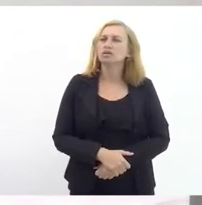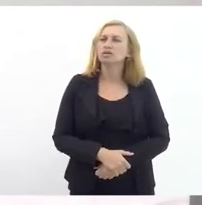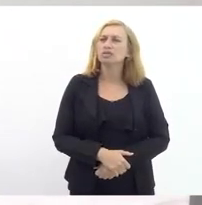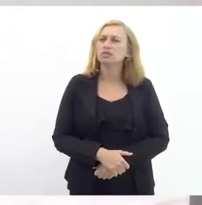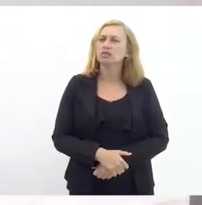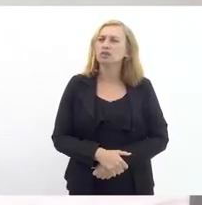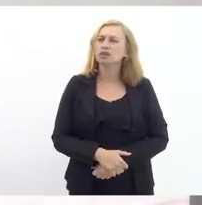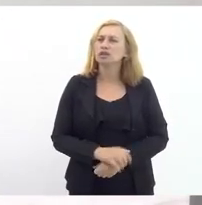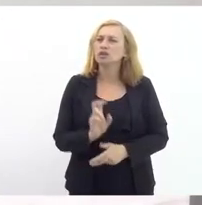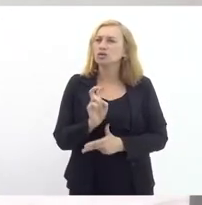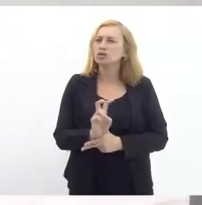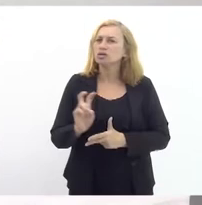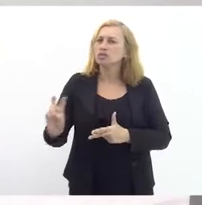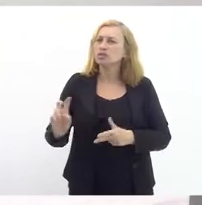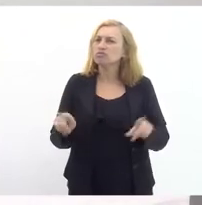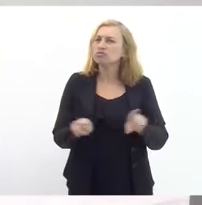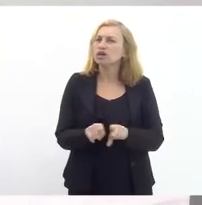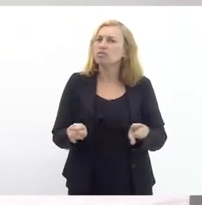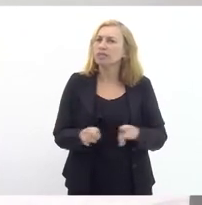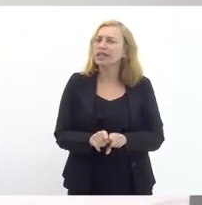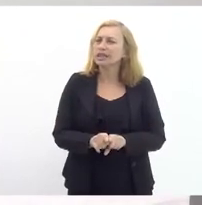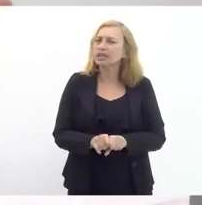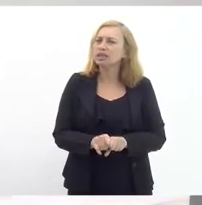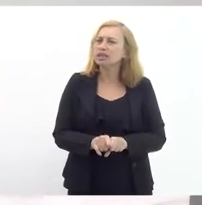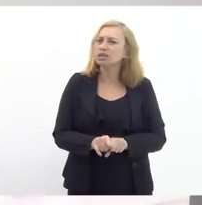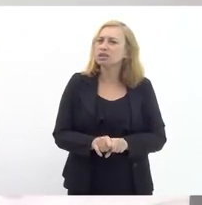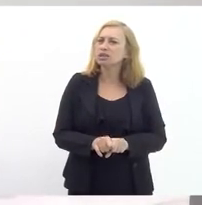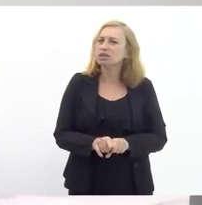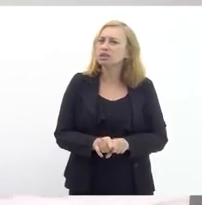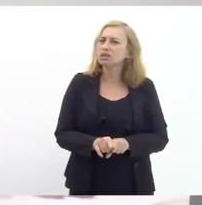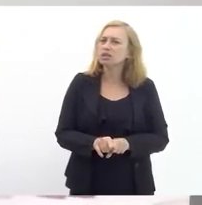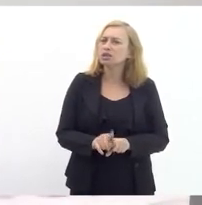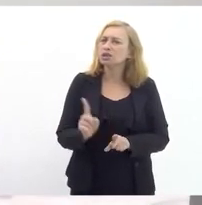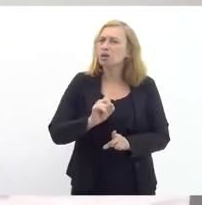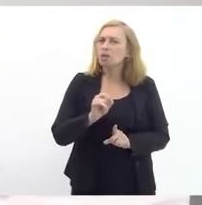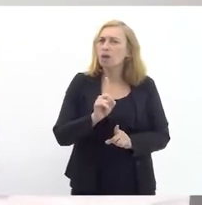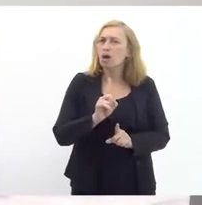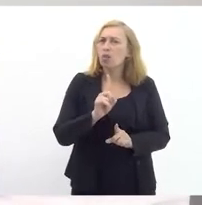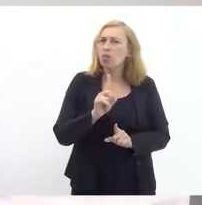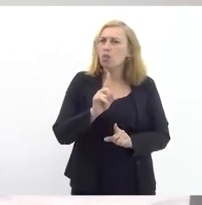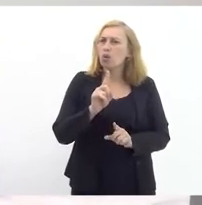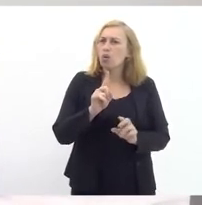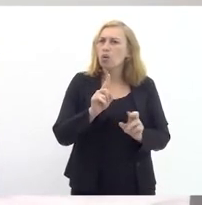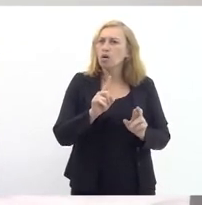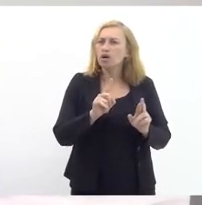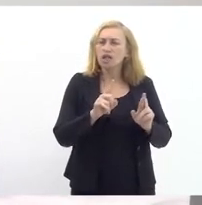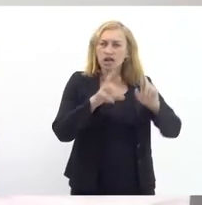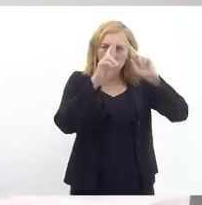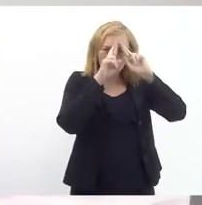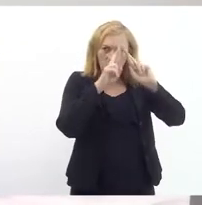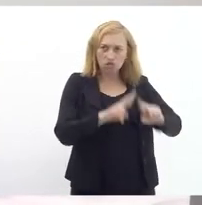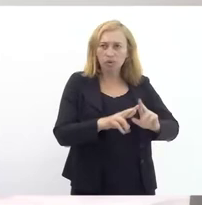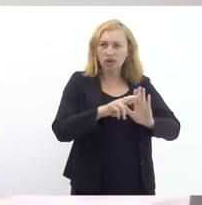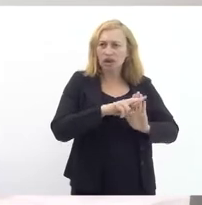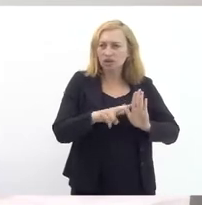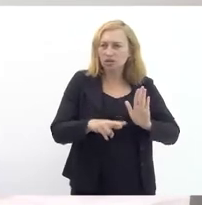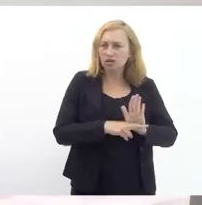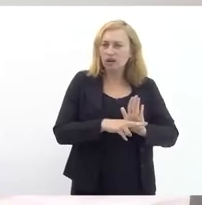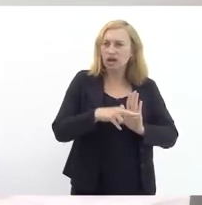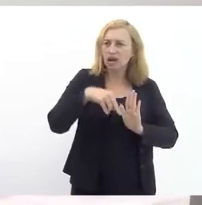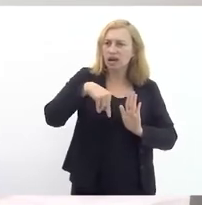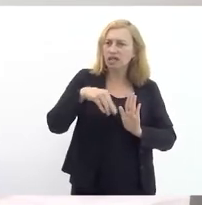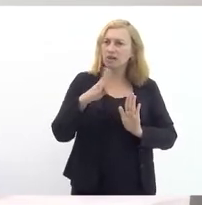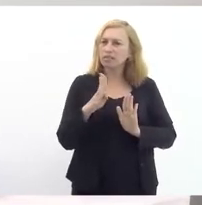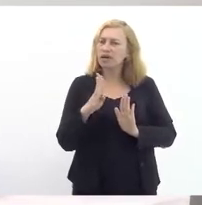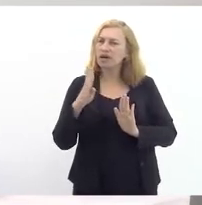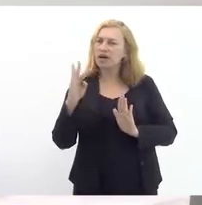a Supervia também não respeita as normas da NBR, nem